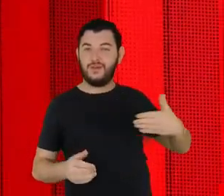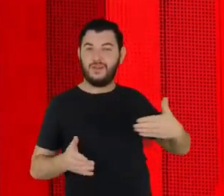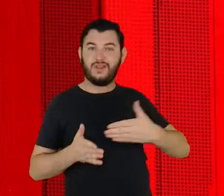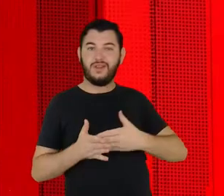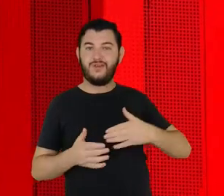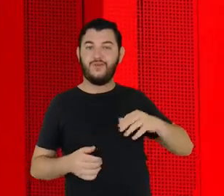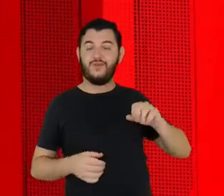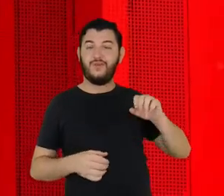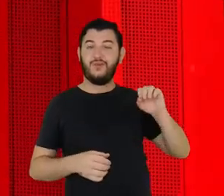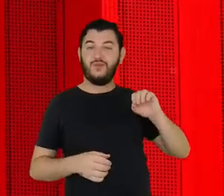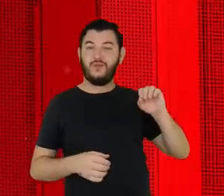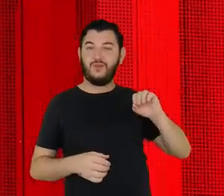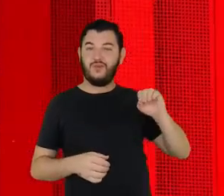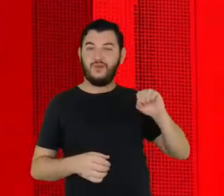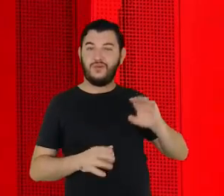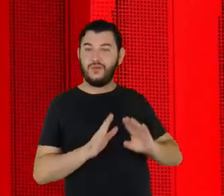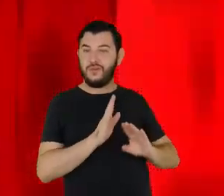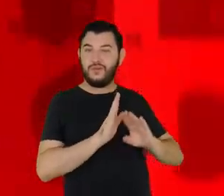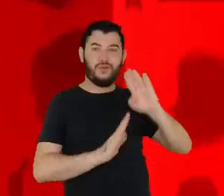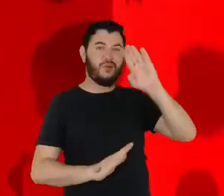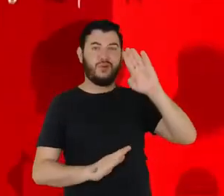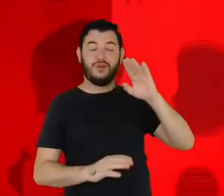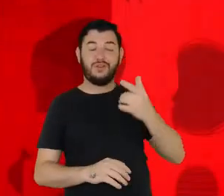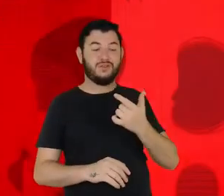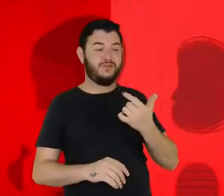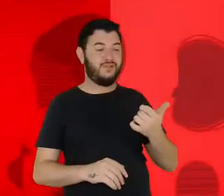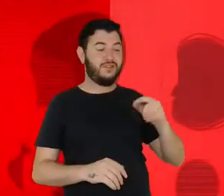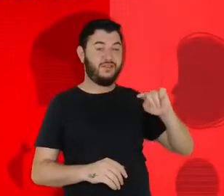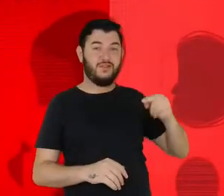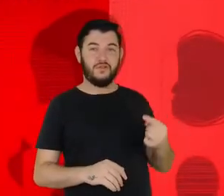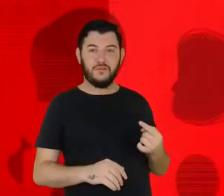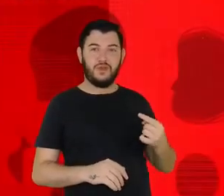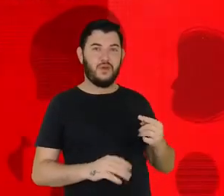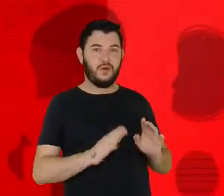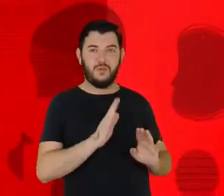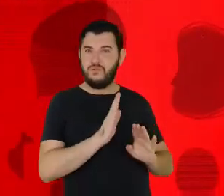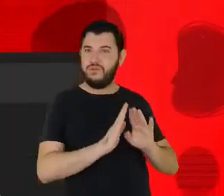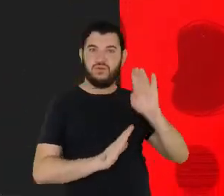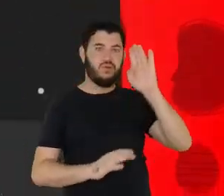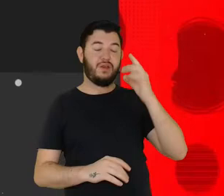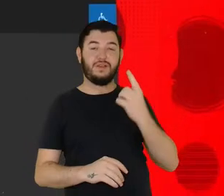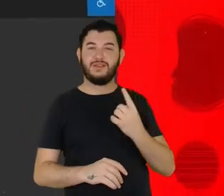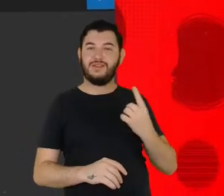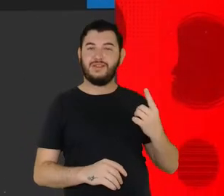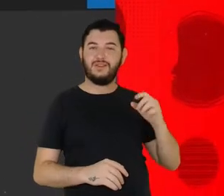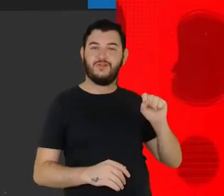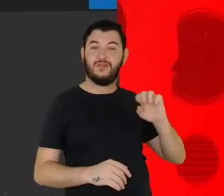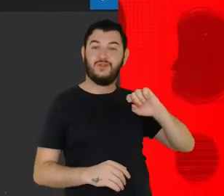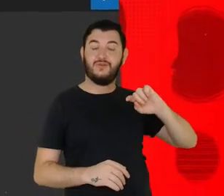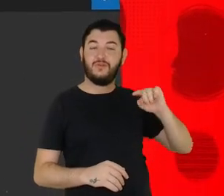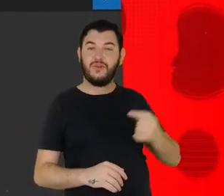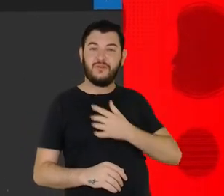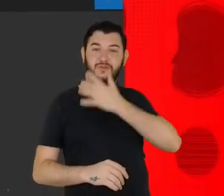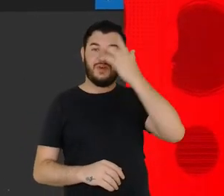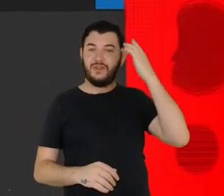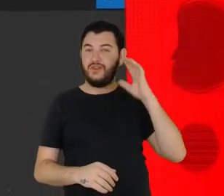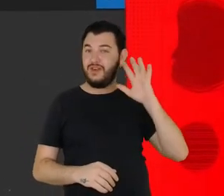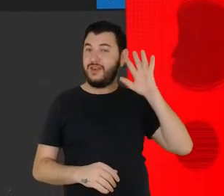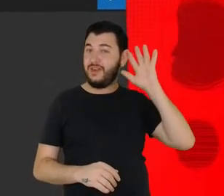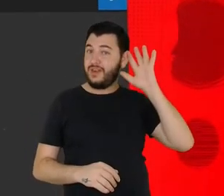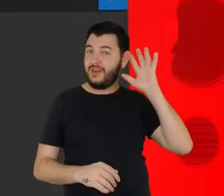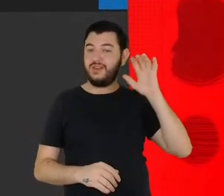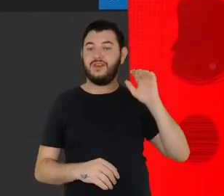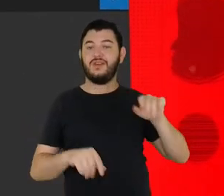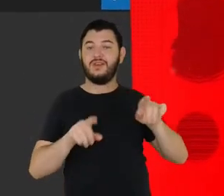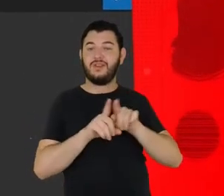para mais de 118 mil. A Rádio PT também faz a gestão do podcast do Lula, com mais de